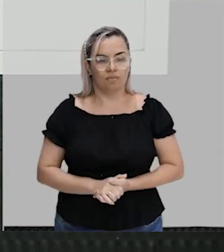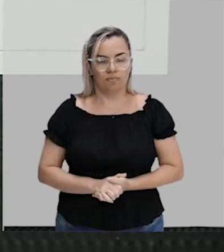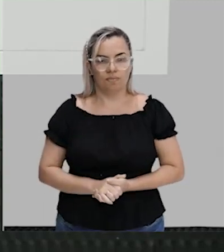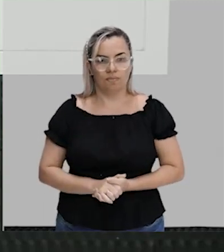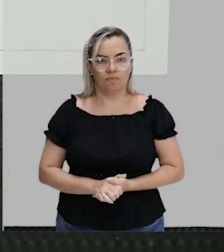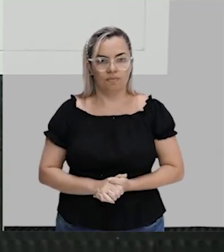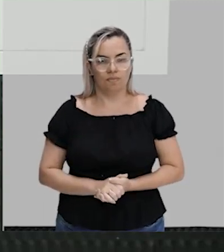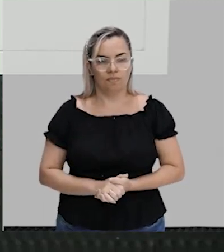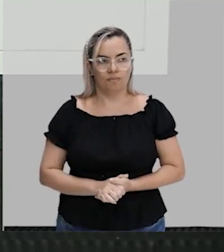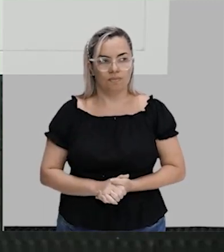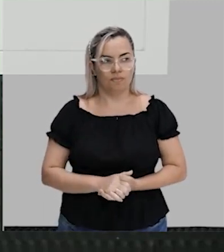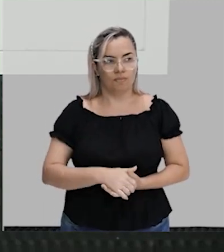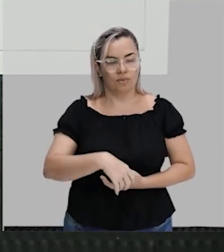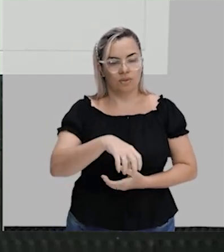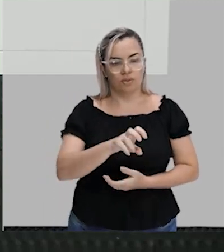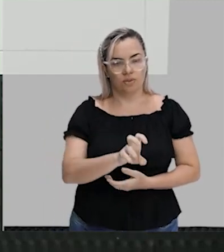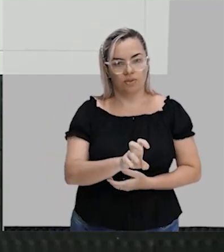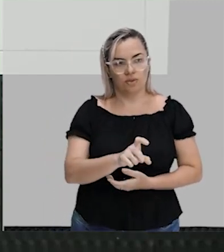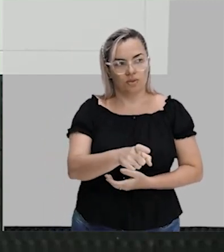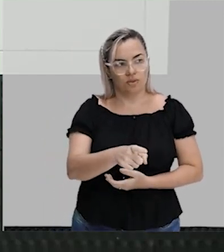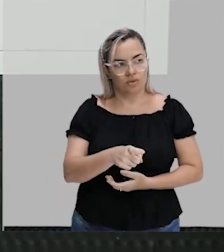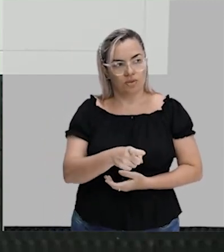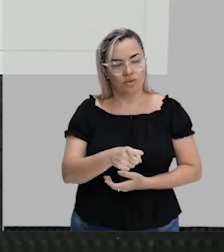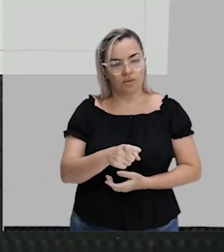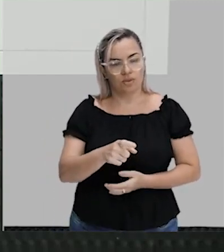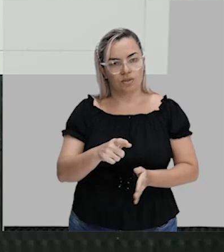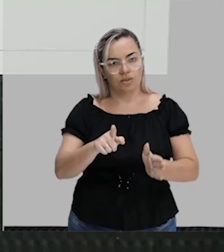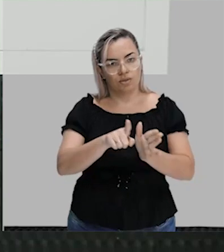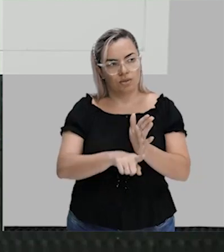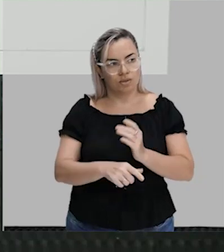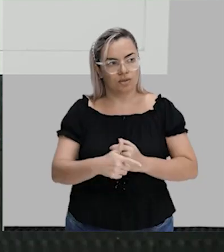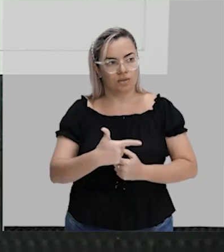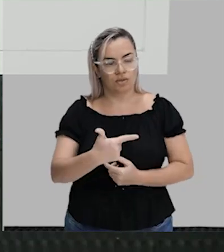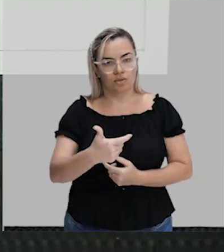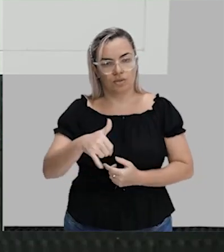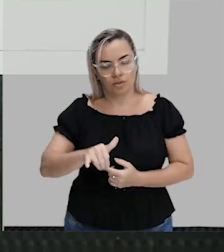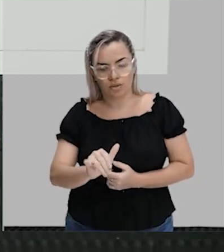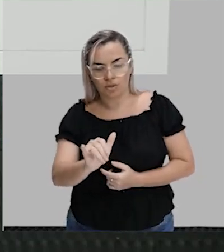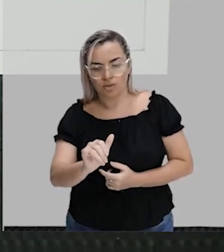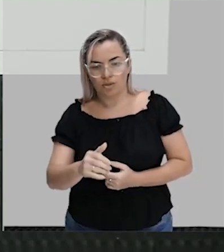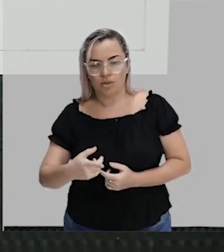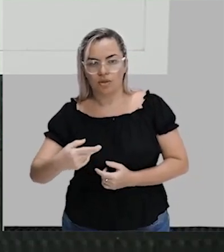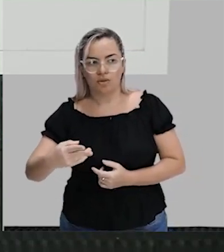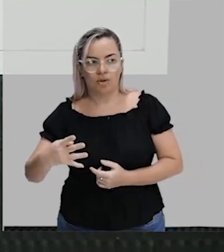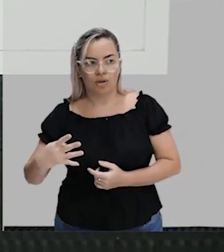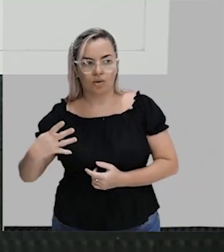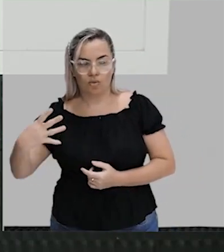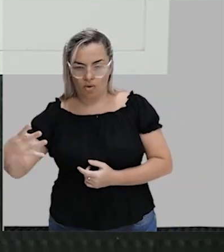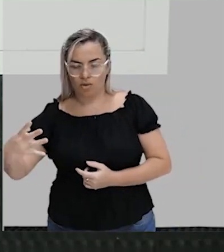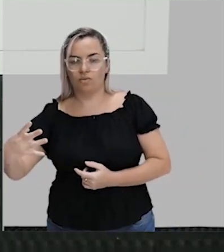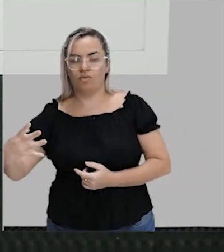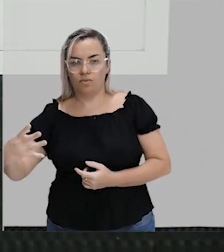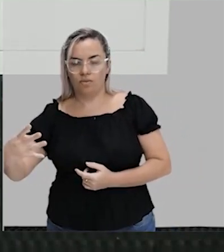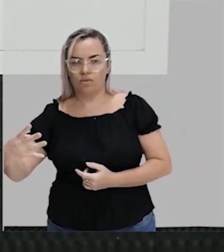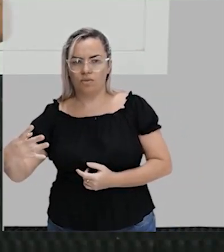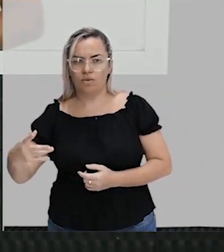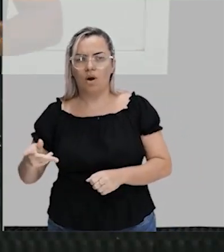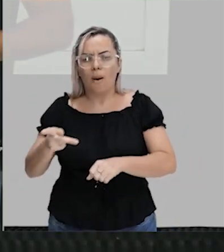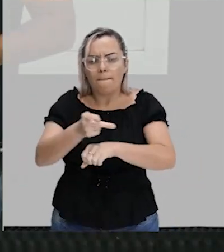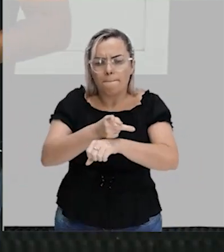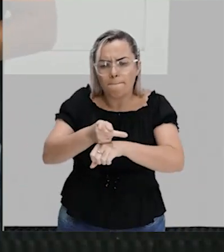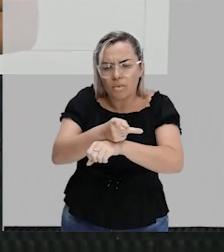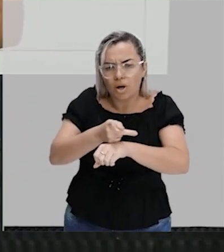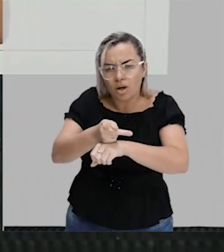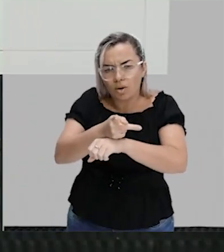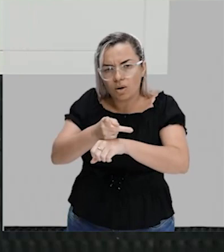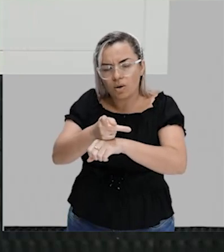- 2Y é igual a quatro eu vou buscar justamente os elementos que tem o x